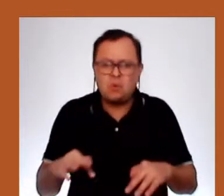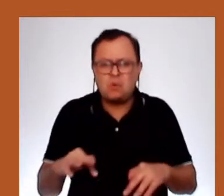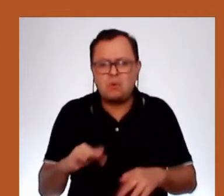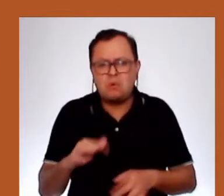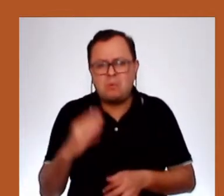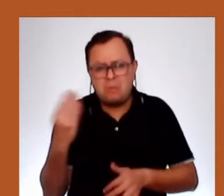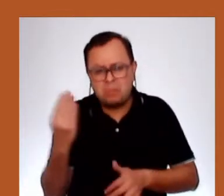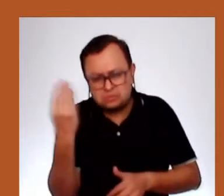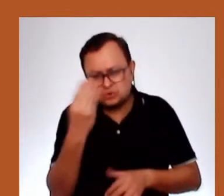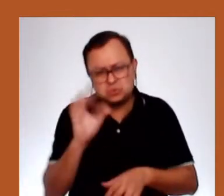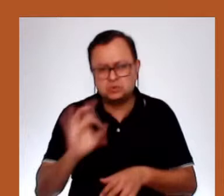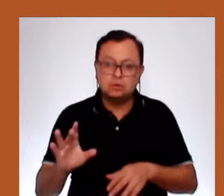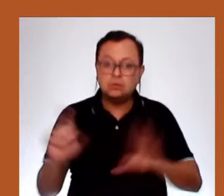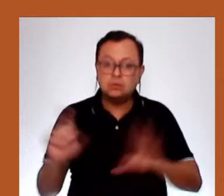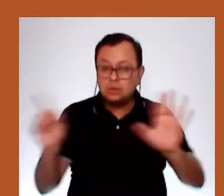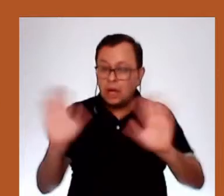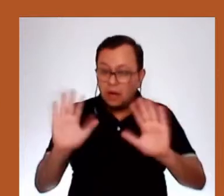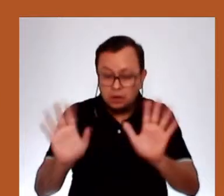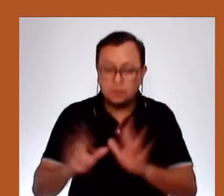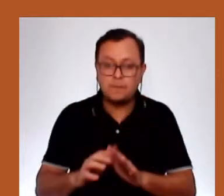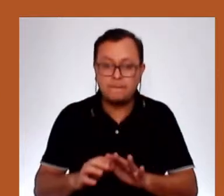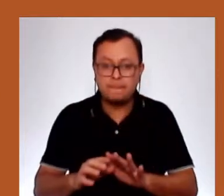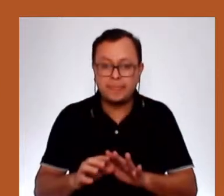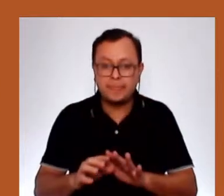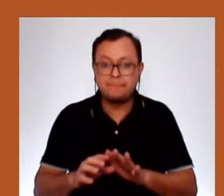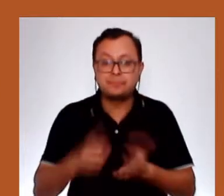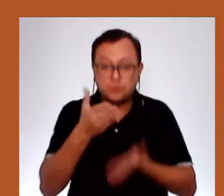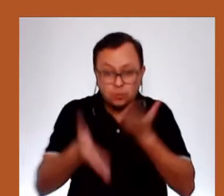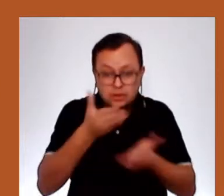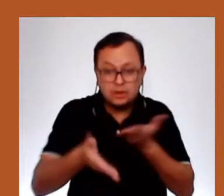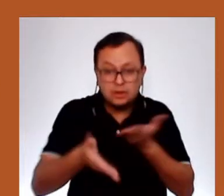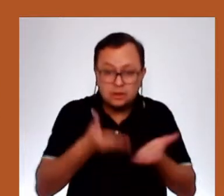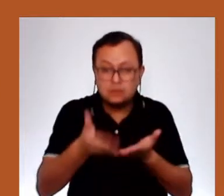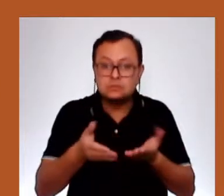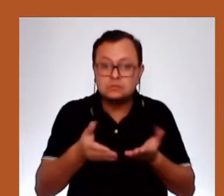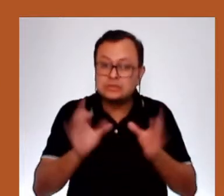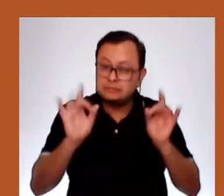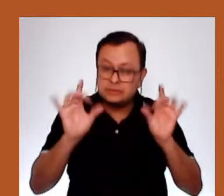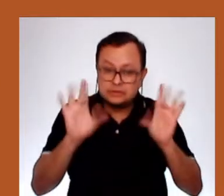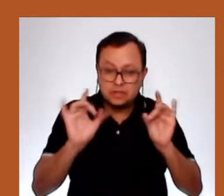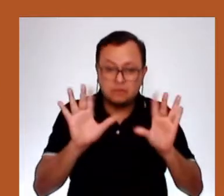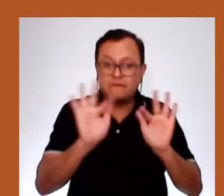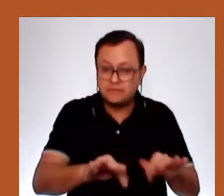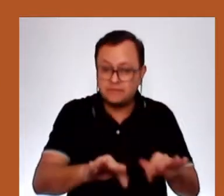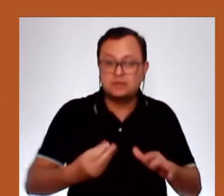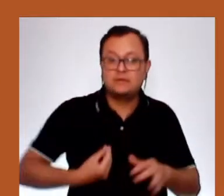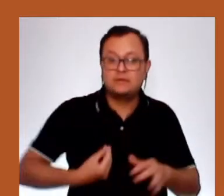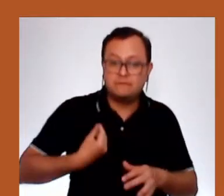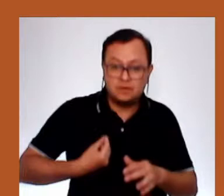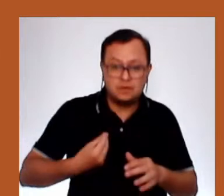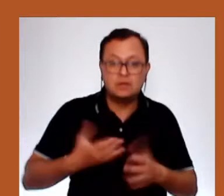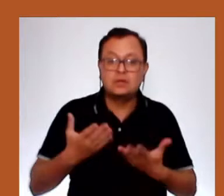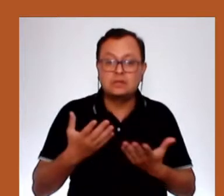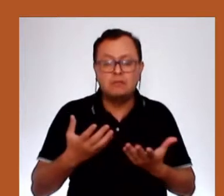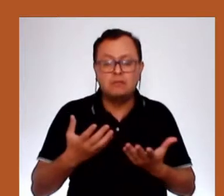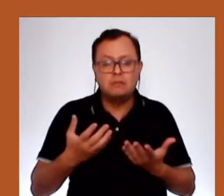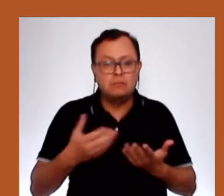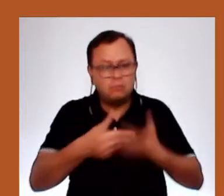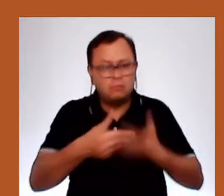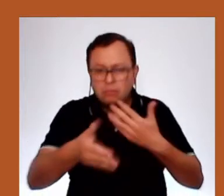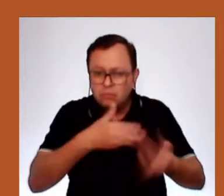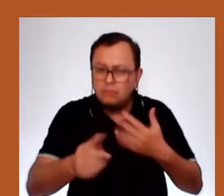o cuidado paliativo se recusa a aceitar que uma pessoa que está na condição de paciente tenha